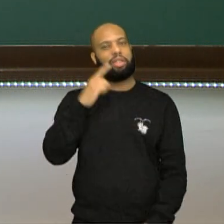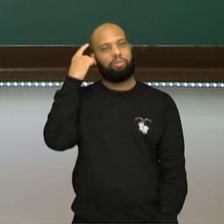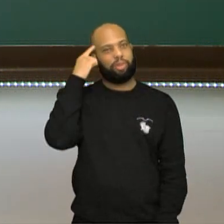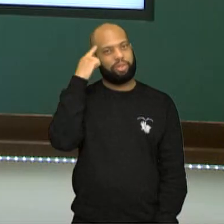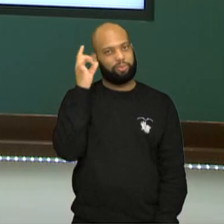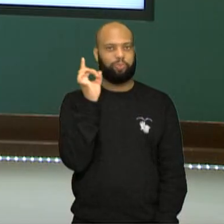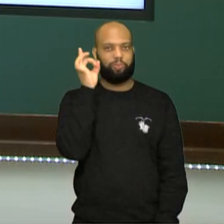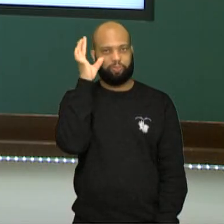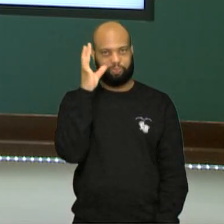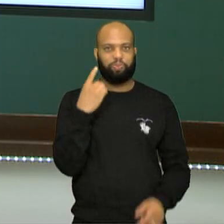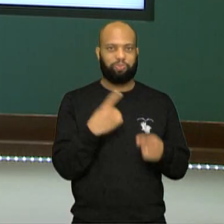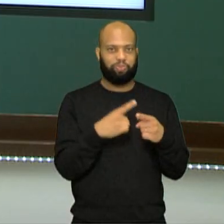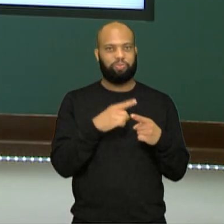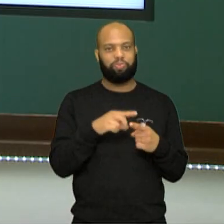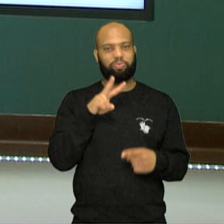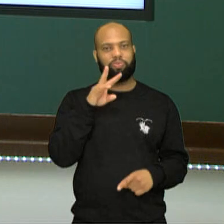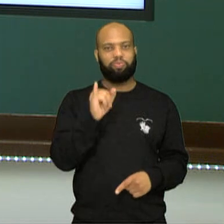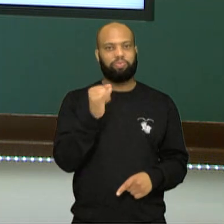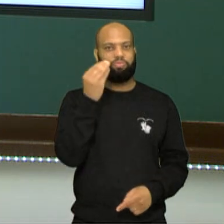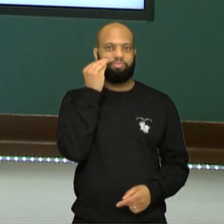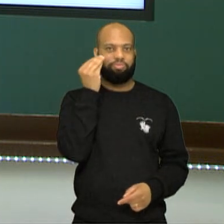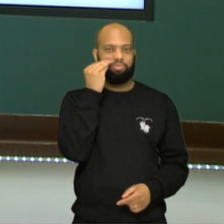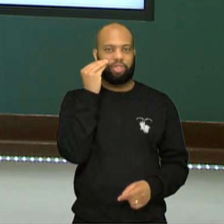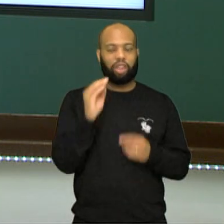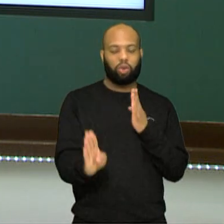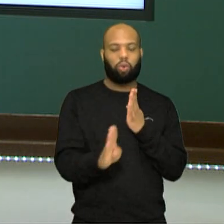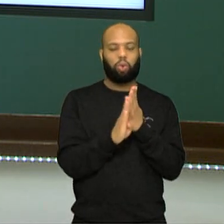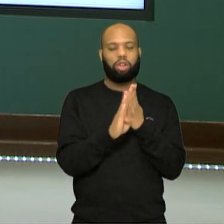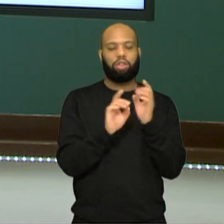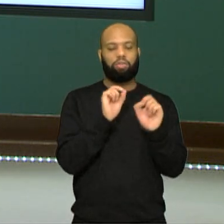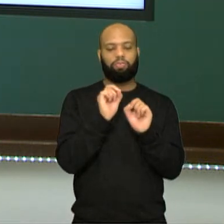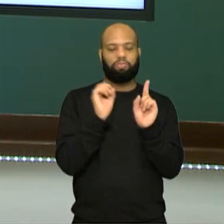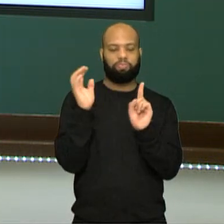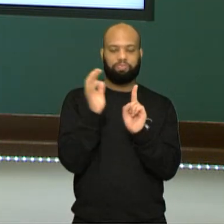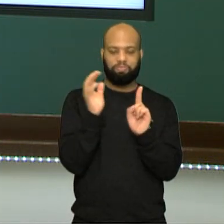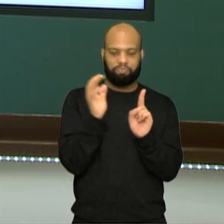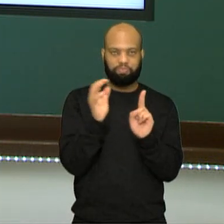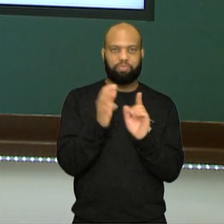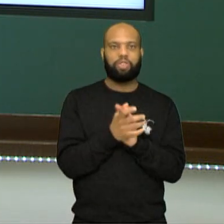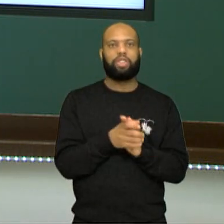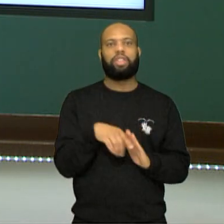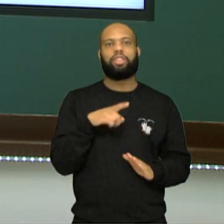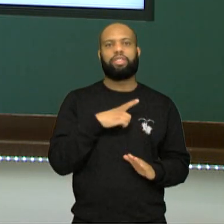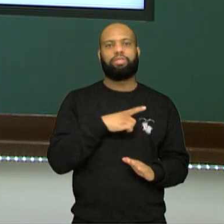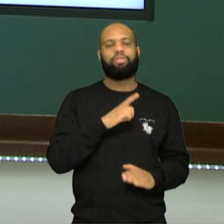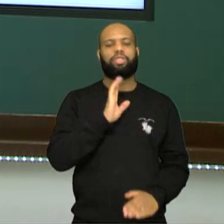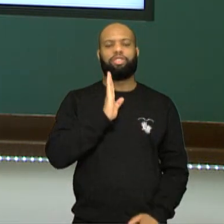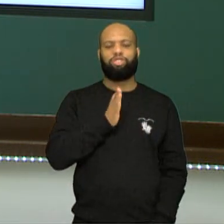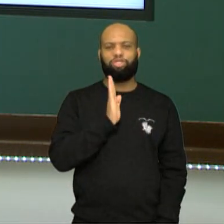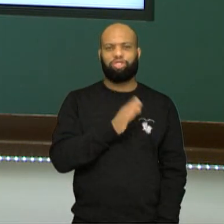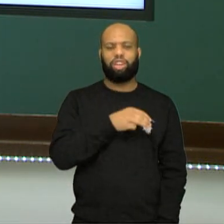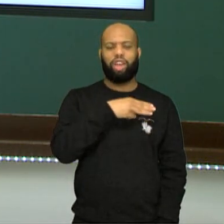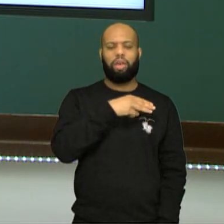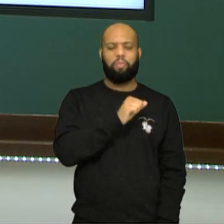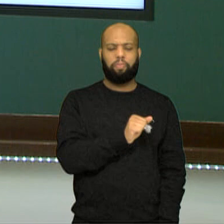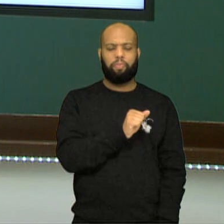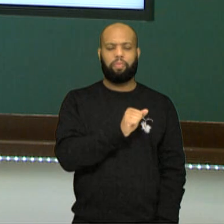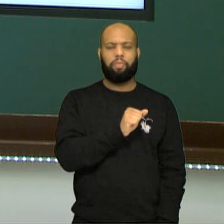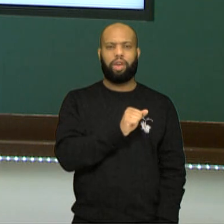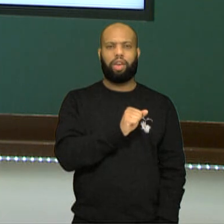fácil. A gente buscar um pouquinho de cada influência, né? Então a gente já tem maracatu, o próprio baião, são